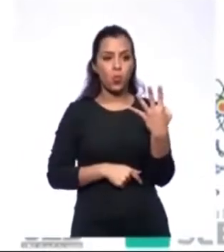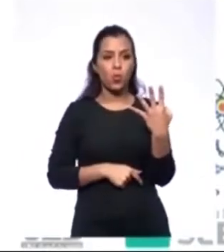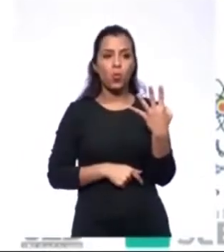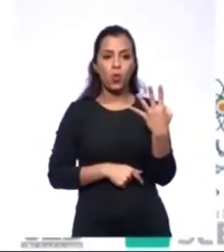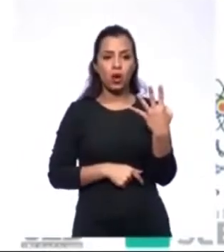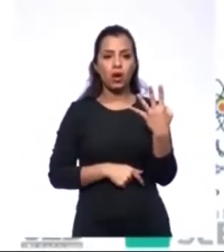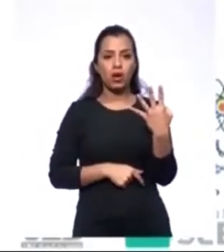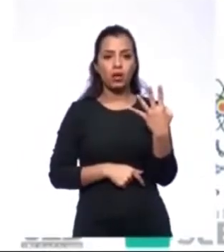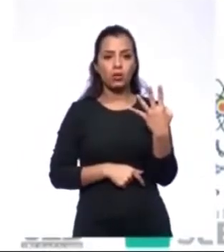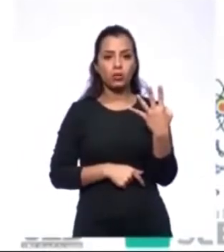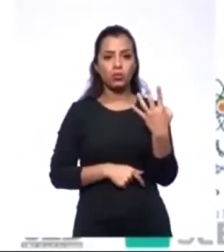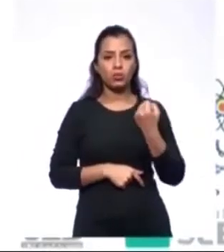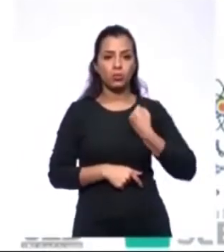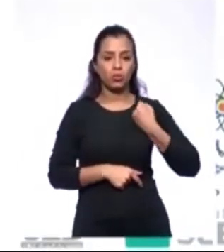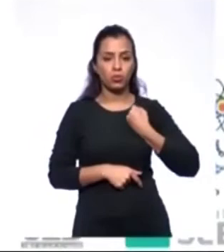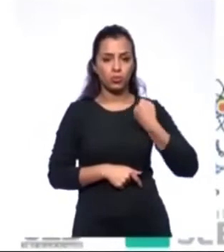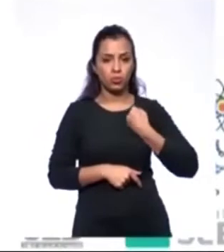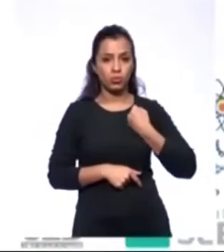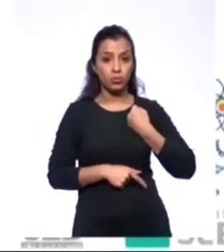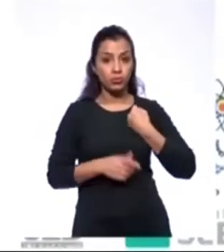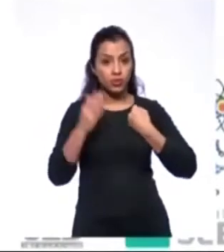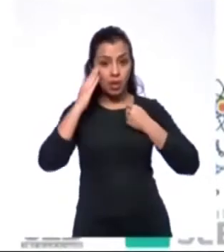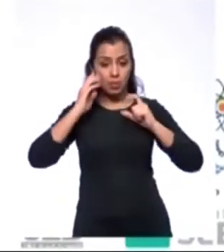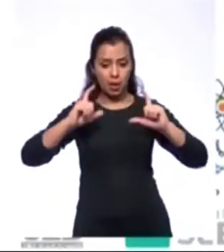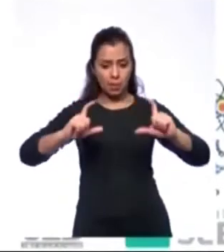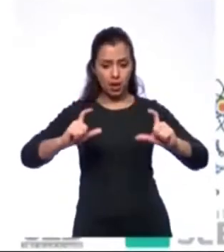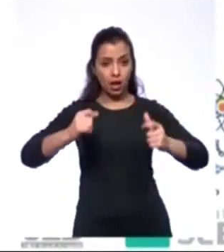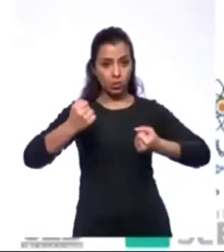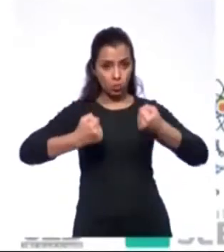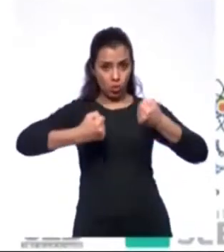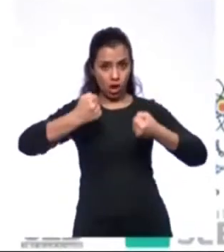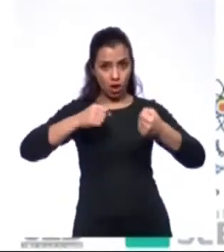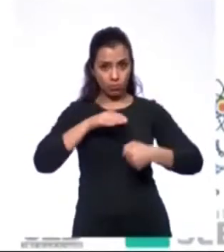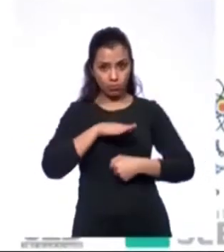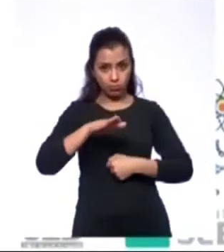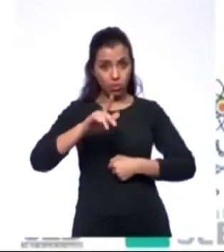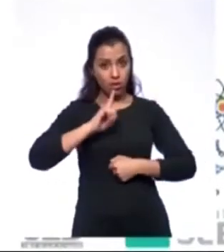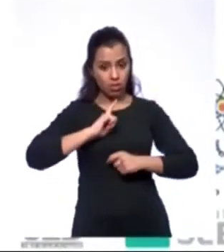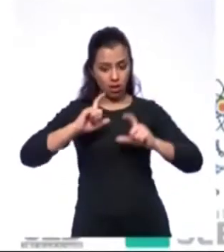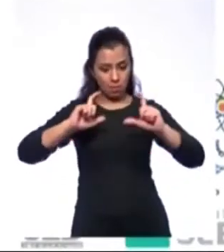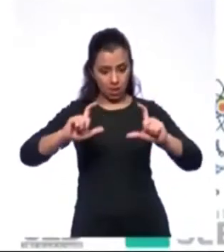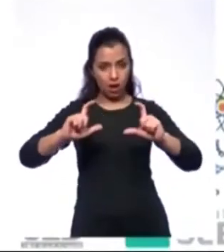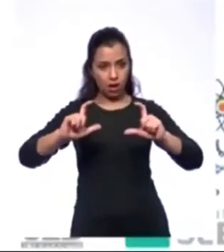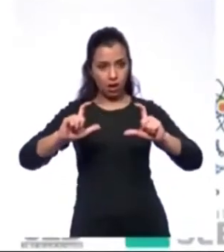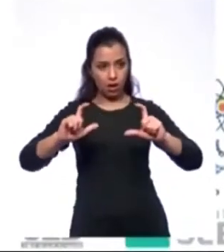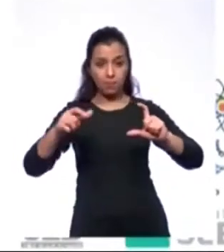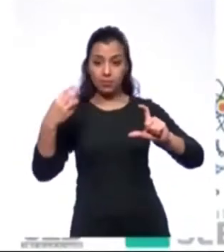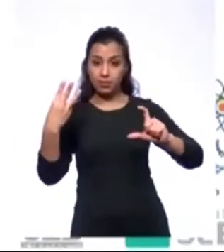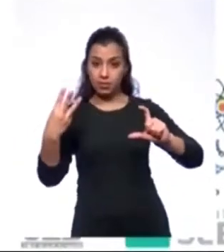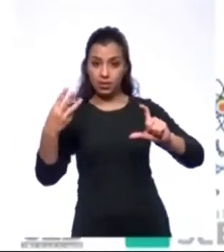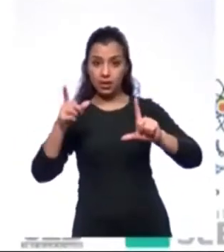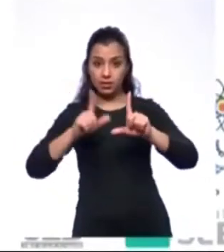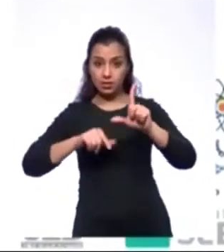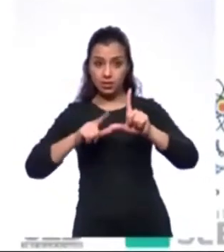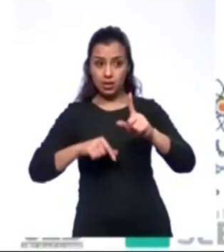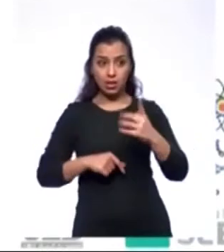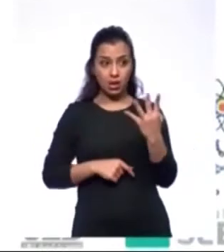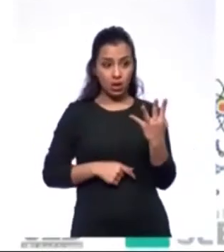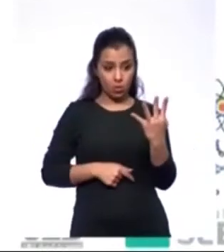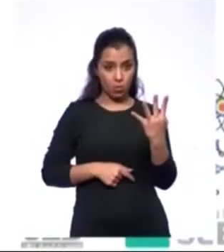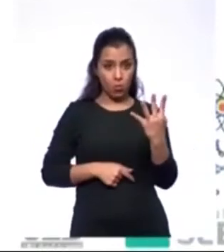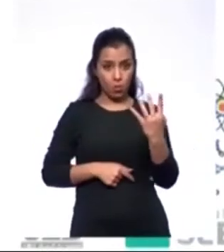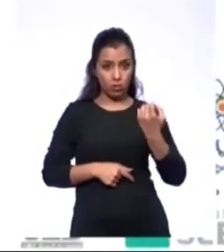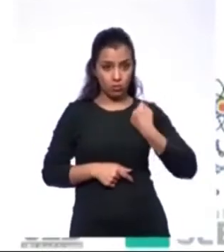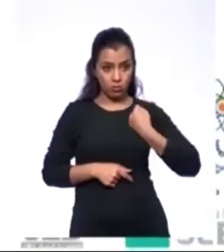são formadas por três letras eu começo e quatro algarismos a maioria delas né agora tem um sistema novo tá mas a